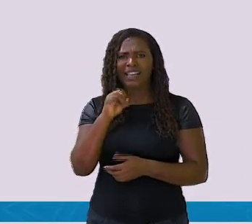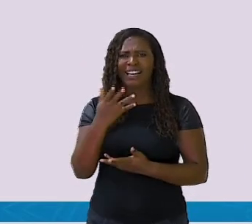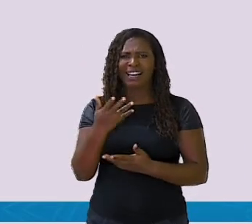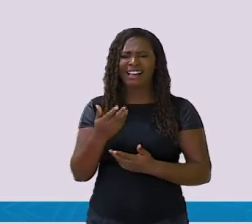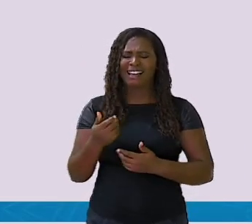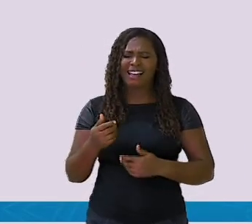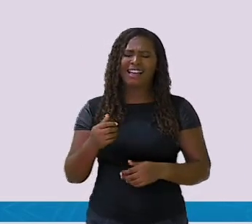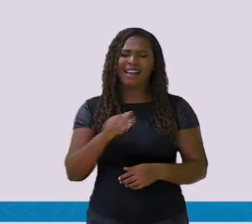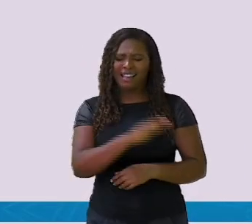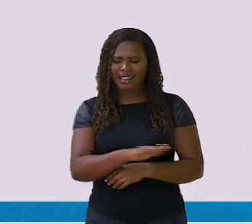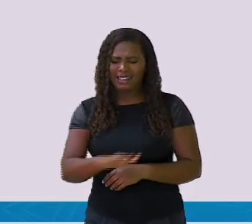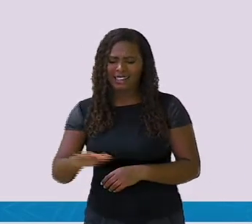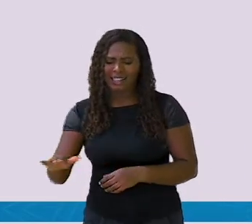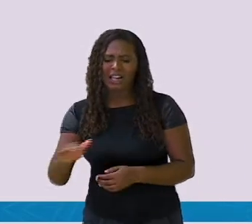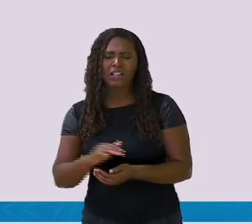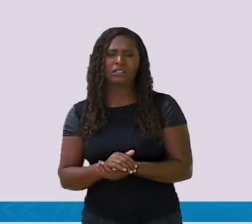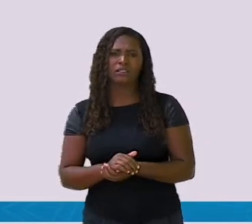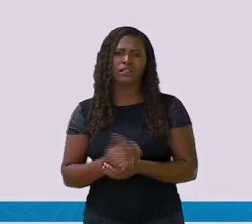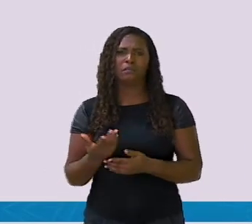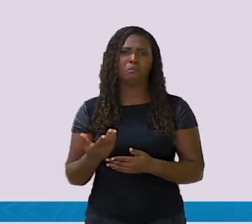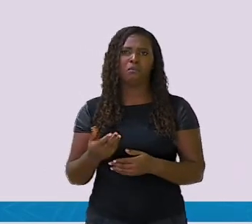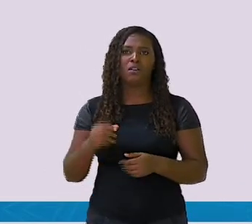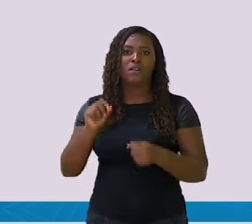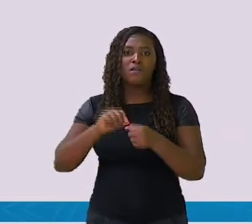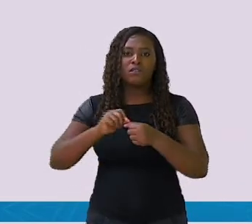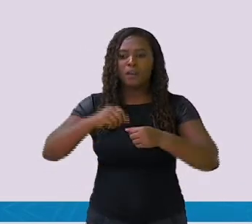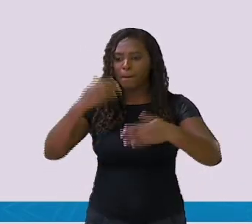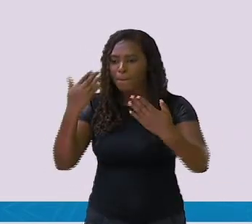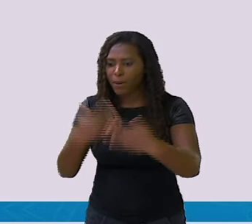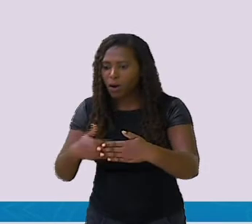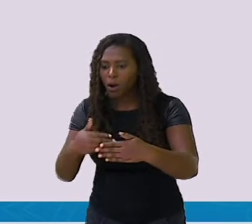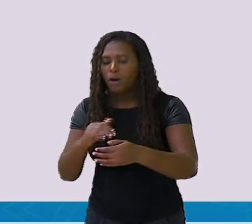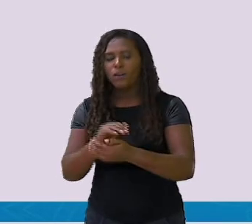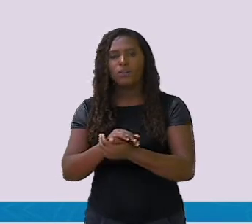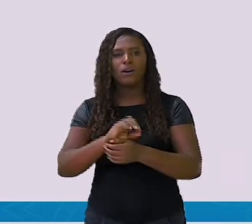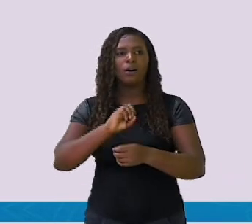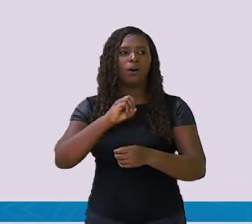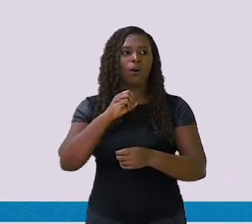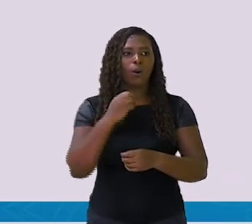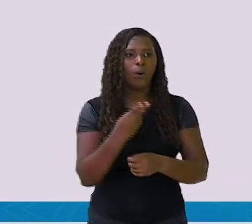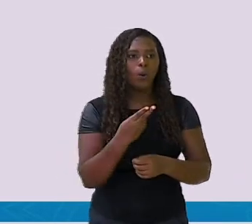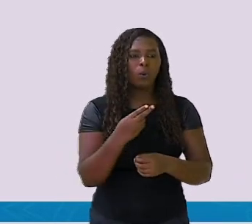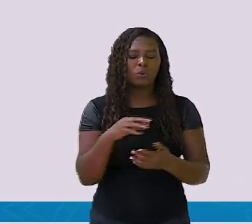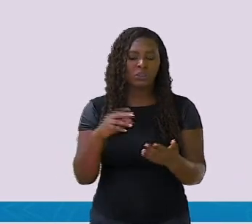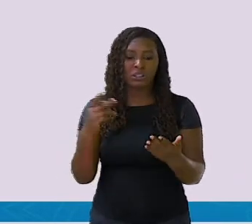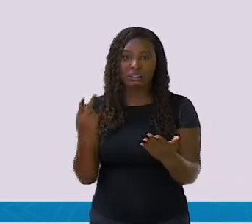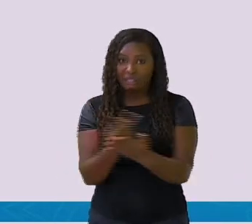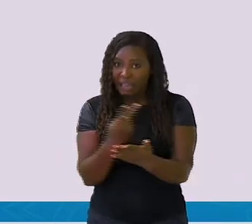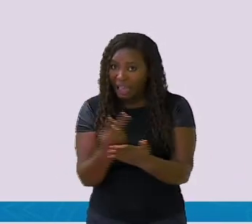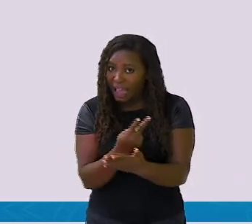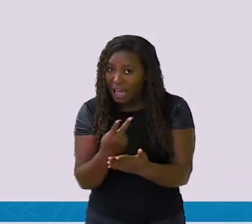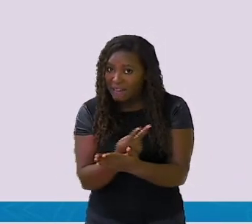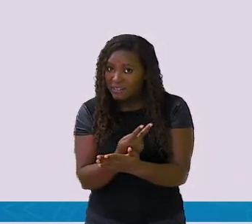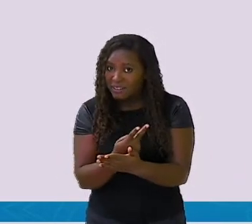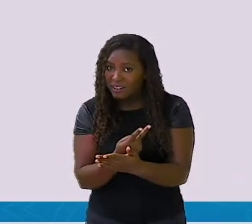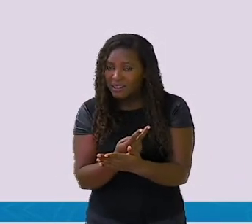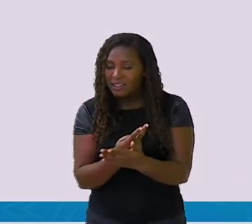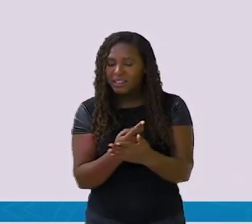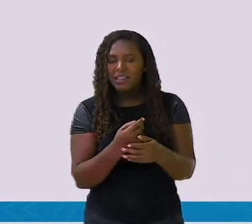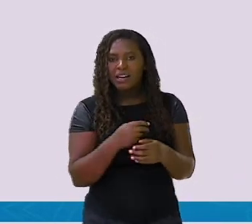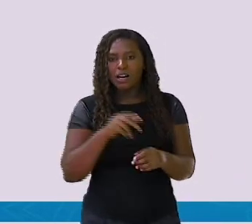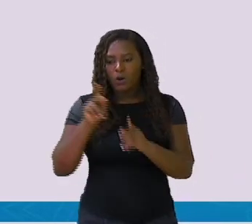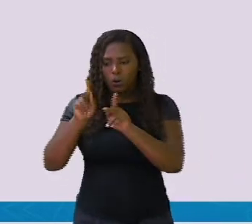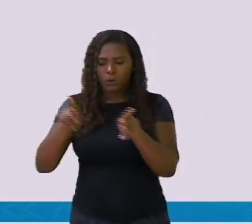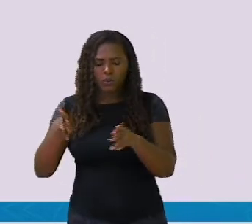alguma avaliação ou cobrança de algum material e o aluno não acertava, então ele tinha a professora tinha uma ferramenta,